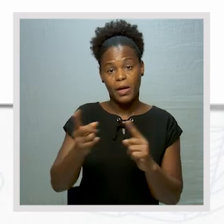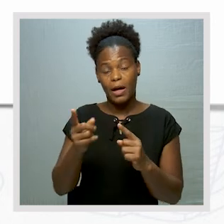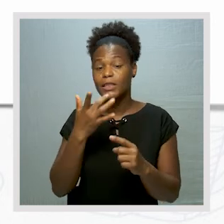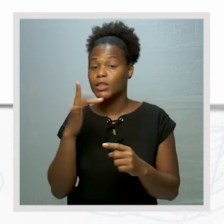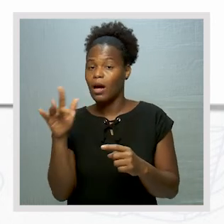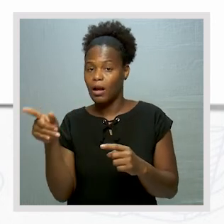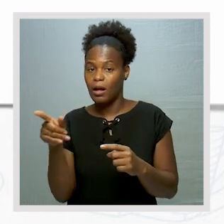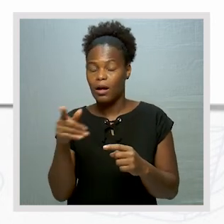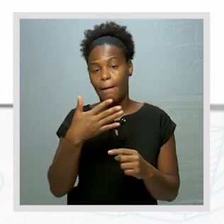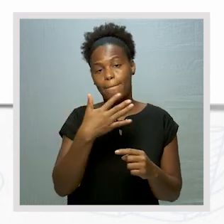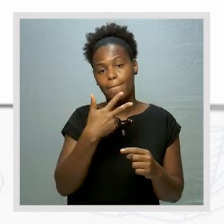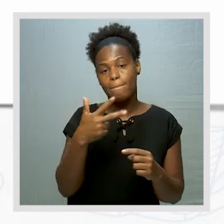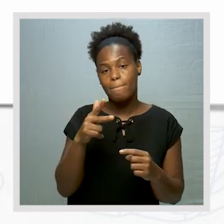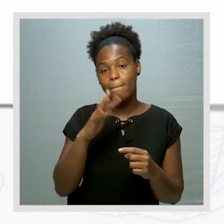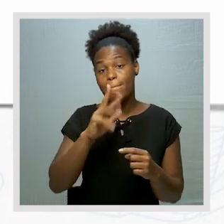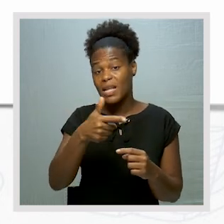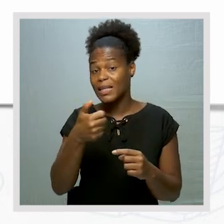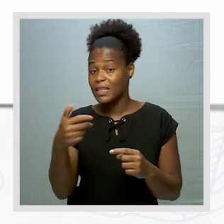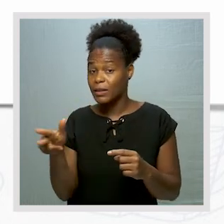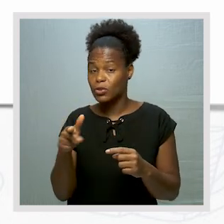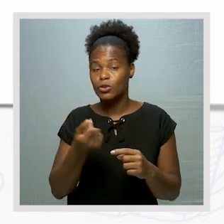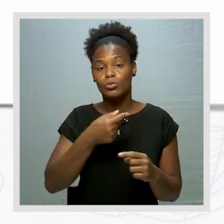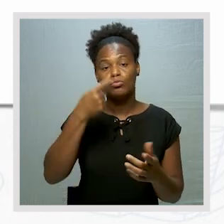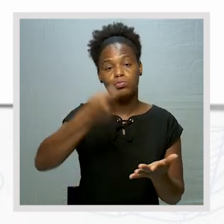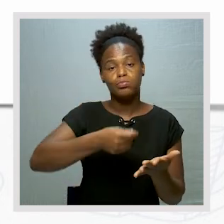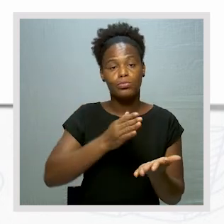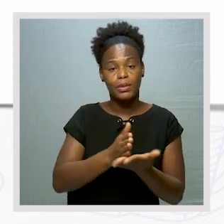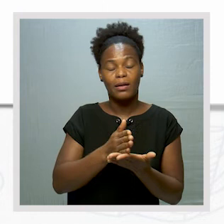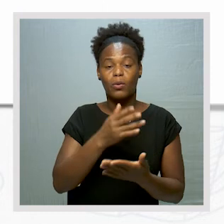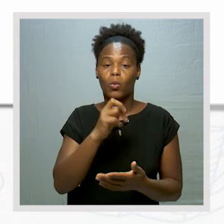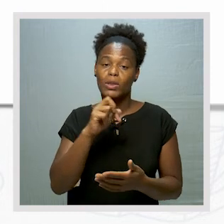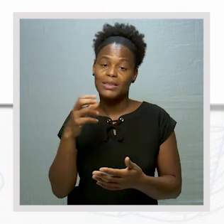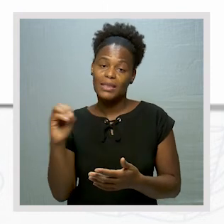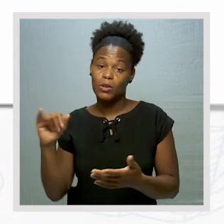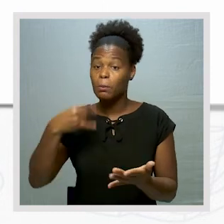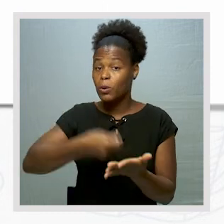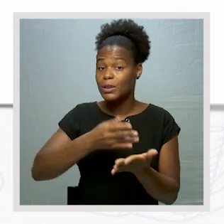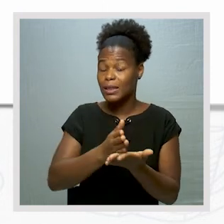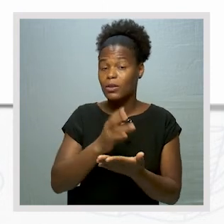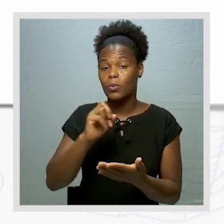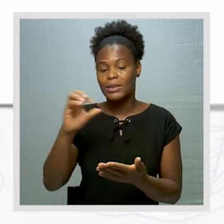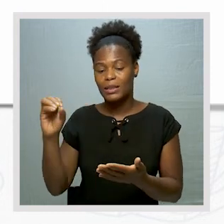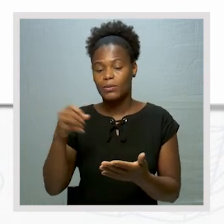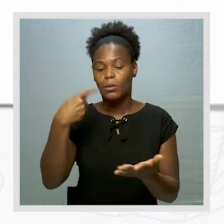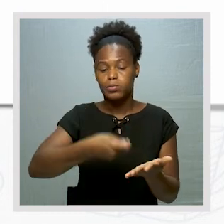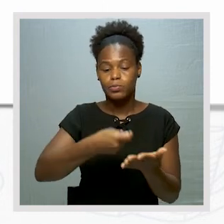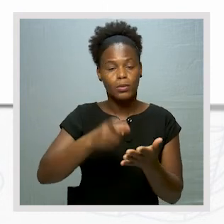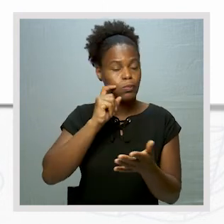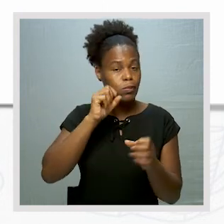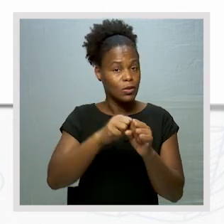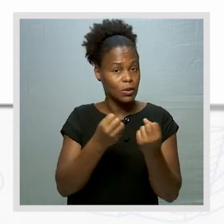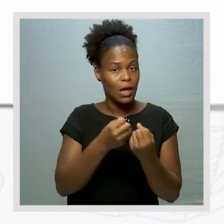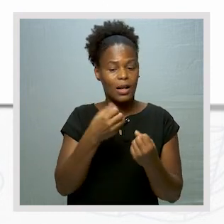Transferências externas, 1.500. Impostos diretos, 800. E contribuições para a